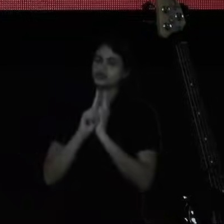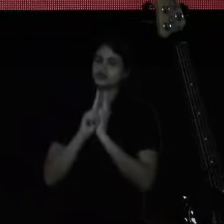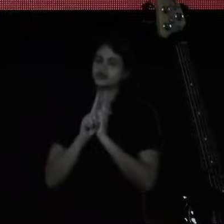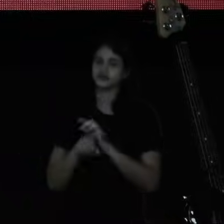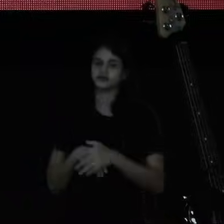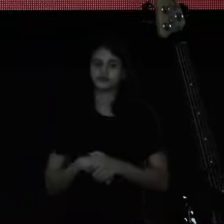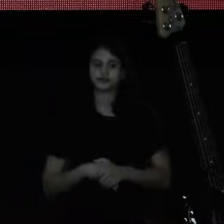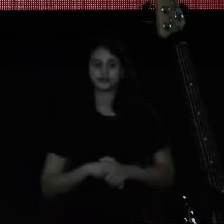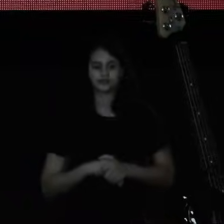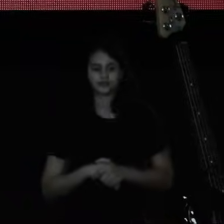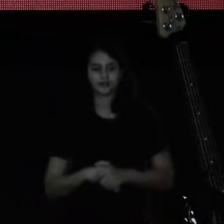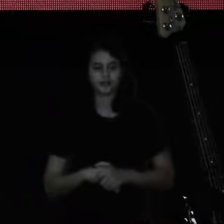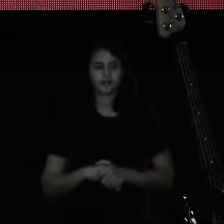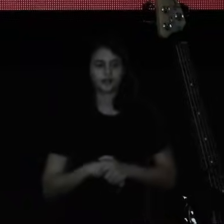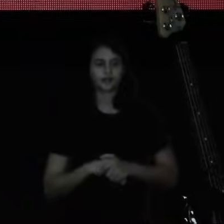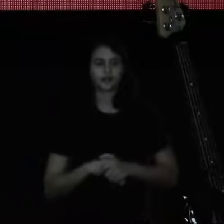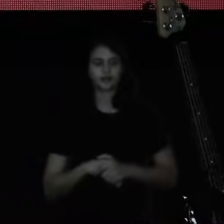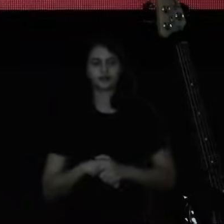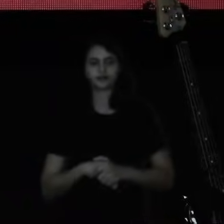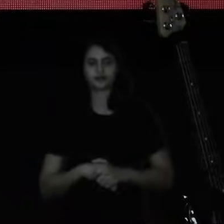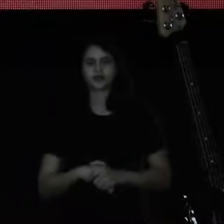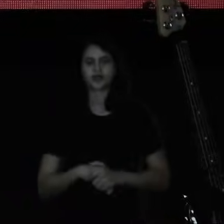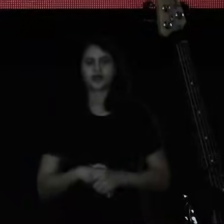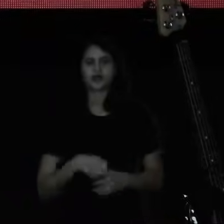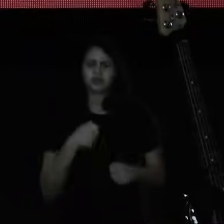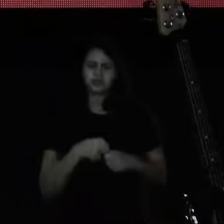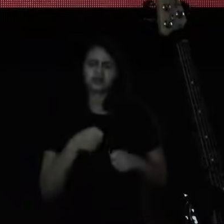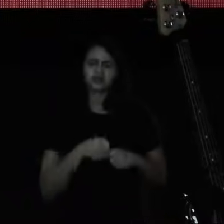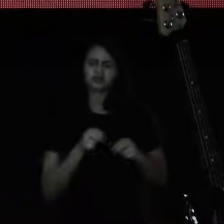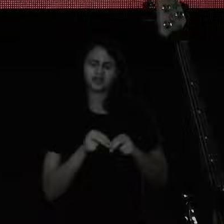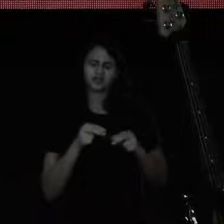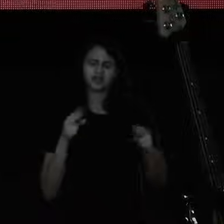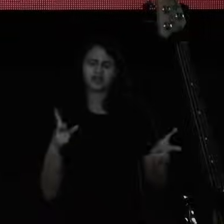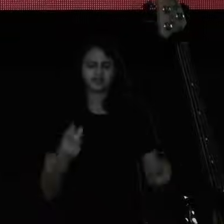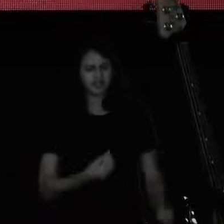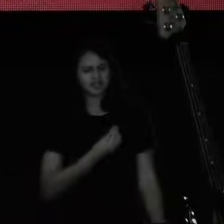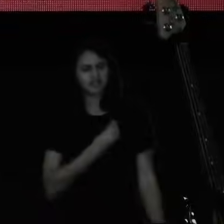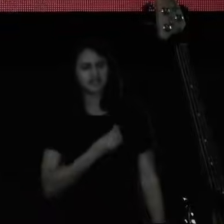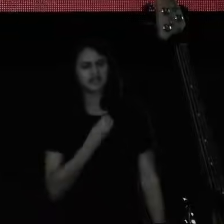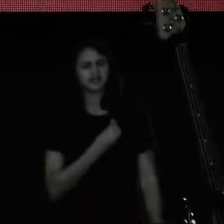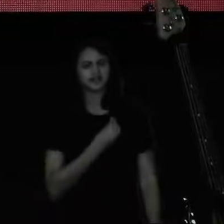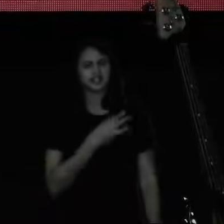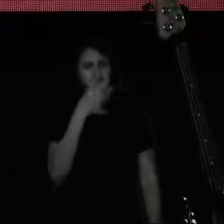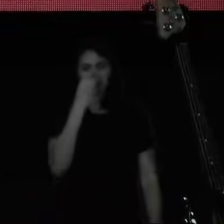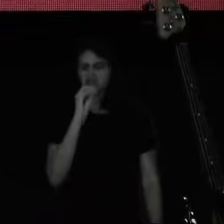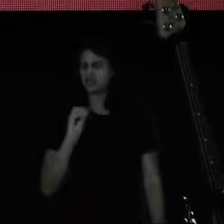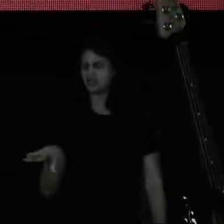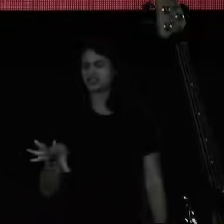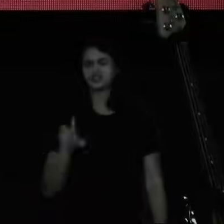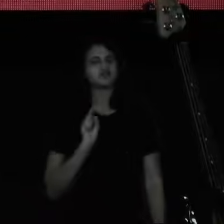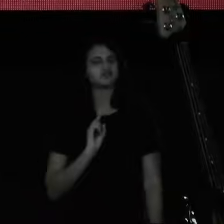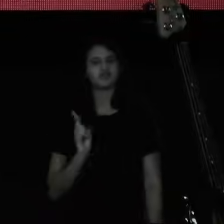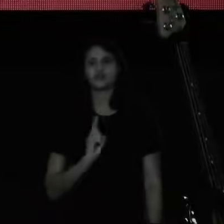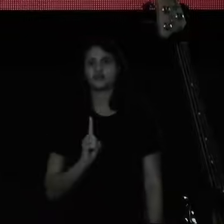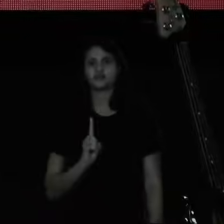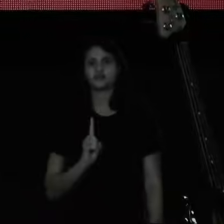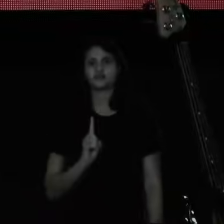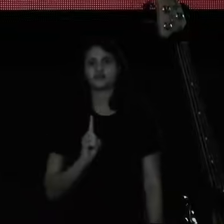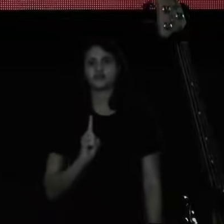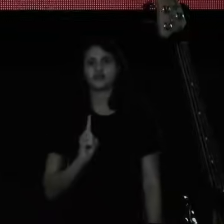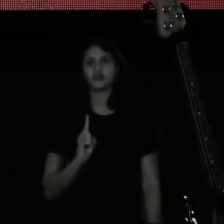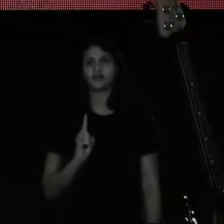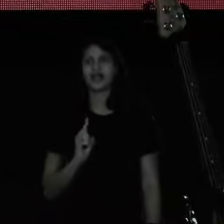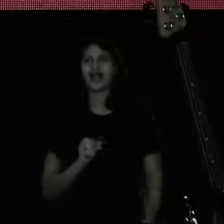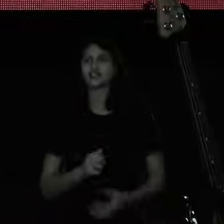faz a diferença na vida de alguém não é a rejeição sofrida pelos homens, é a adoção feita